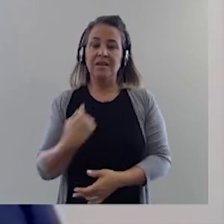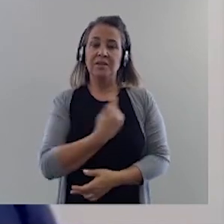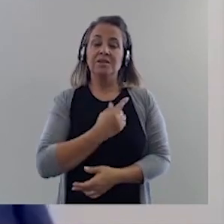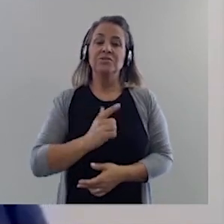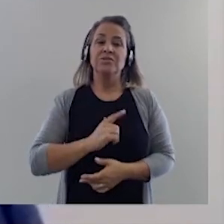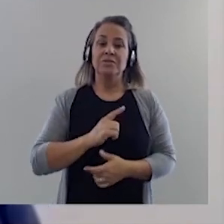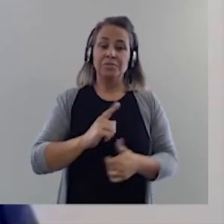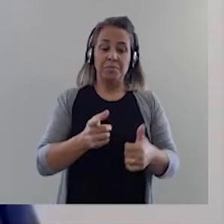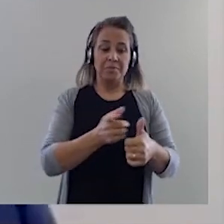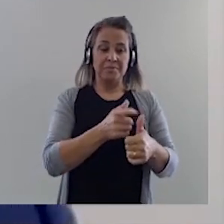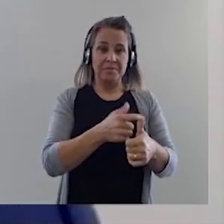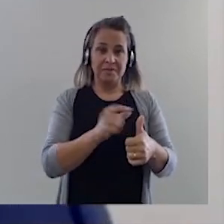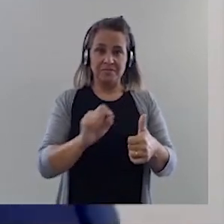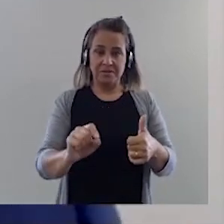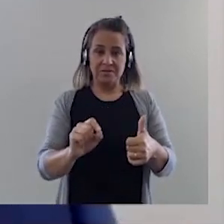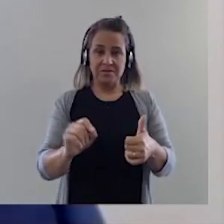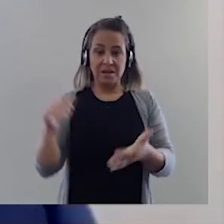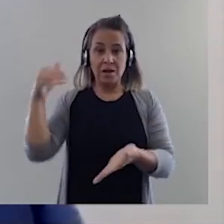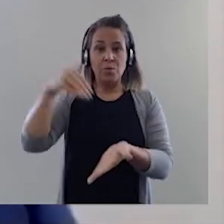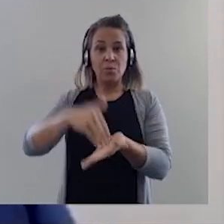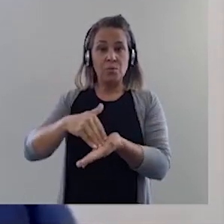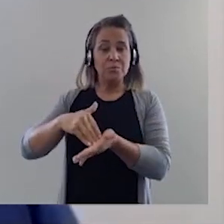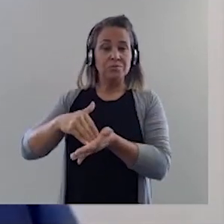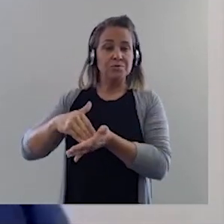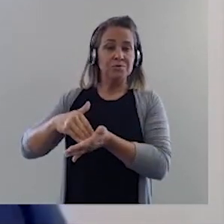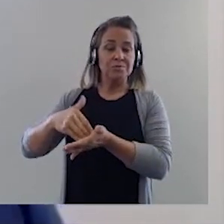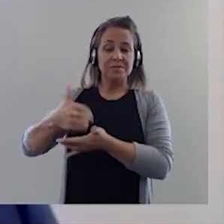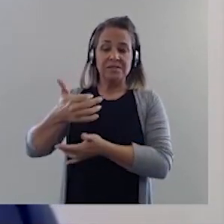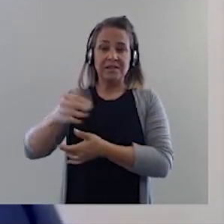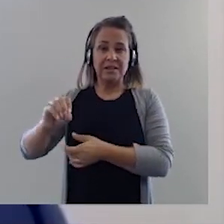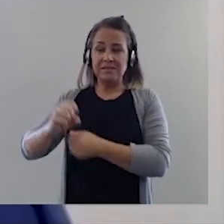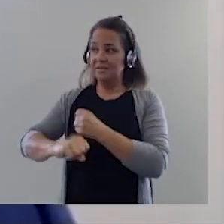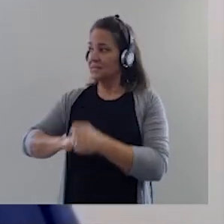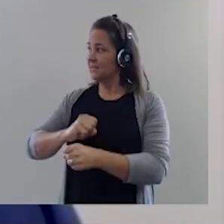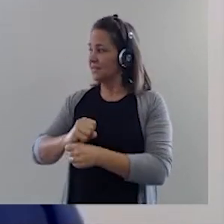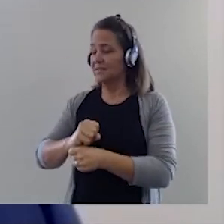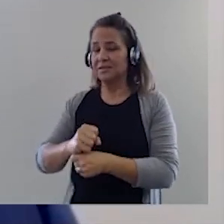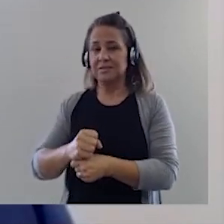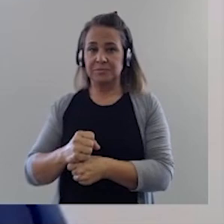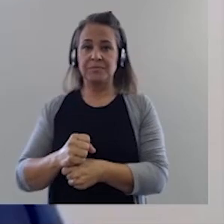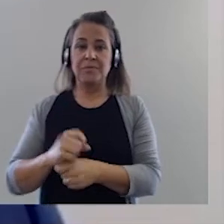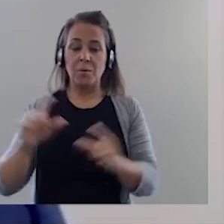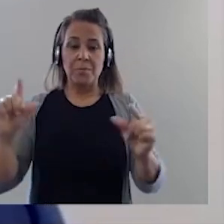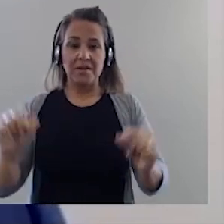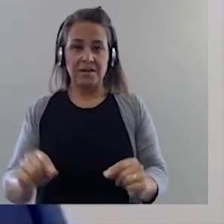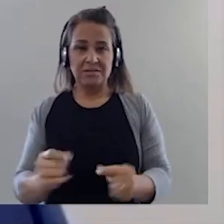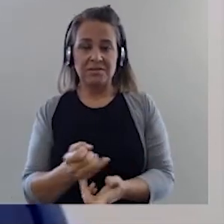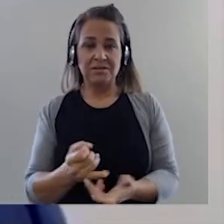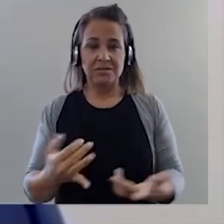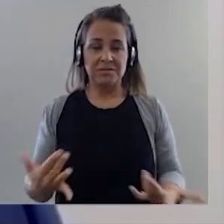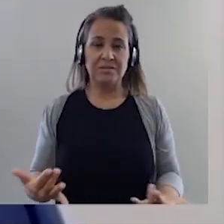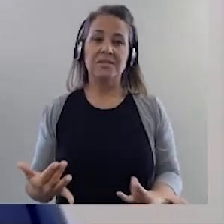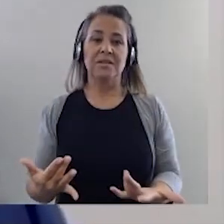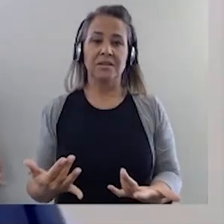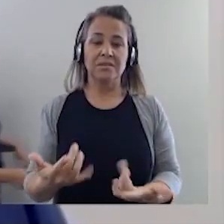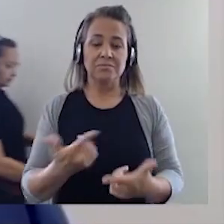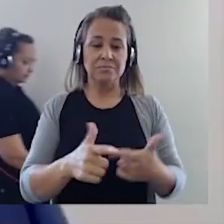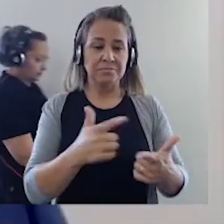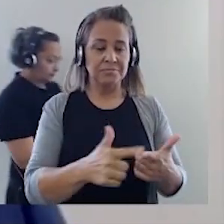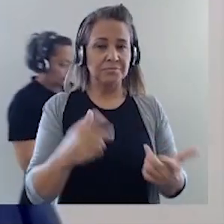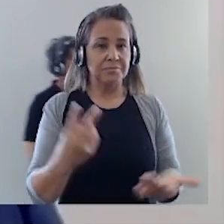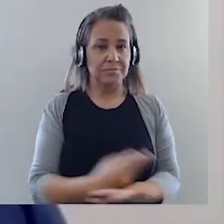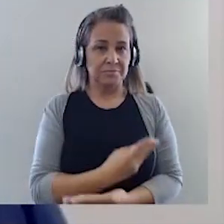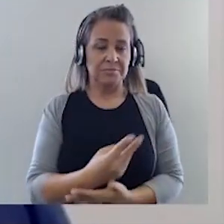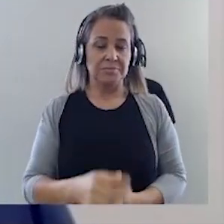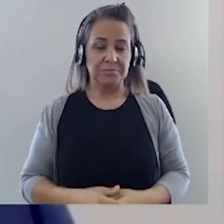tivemos pela primeira vez na última década uma redução do número de casos pendentes, né? Mercê aí